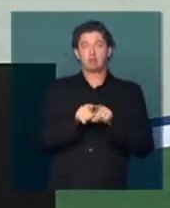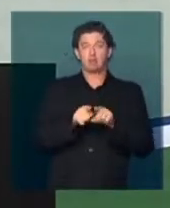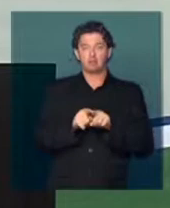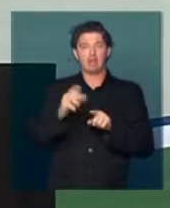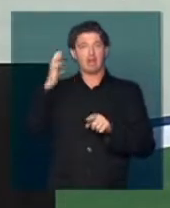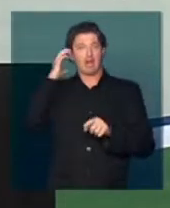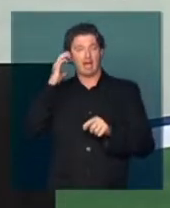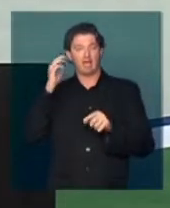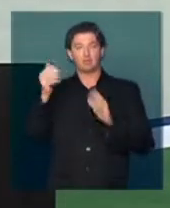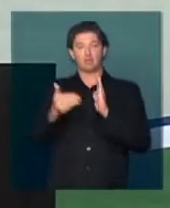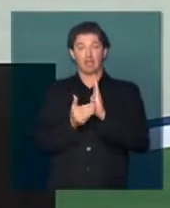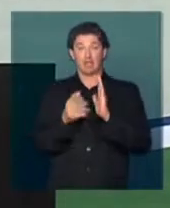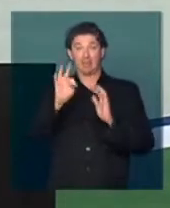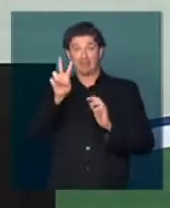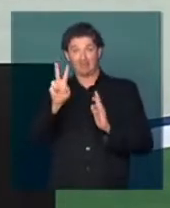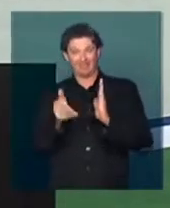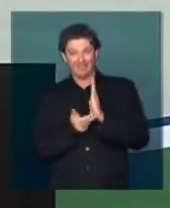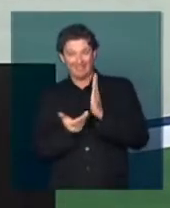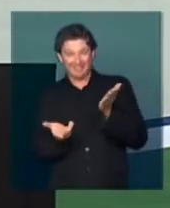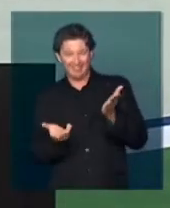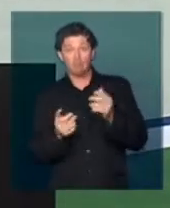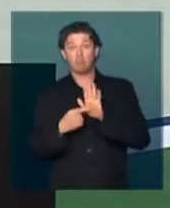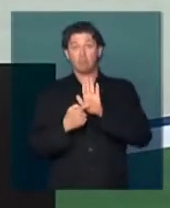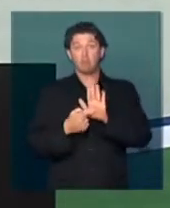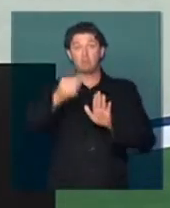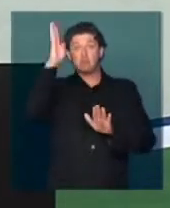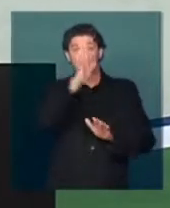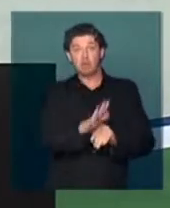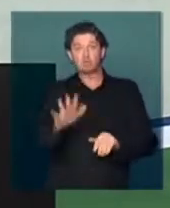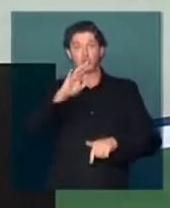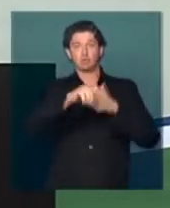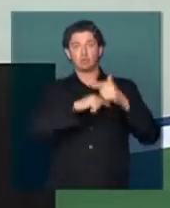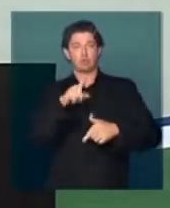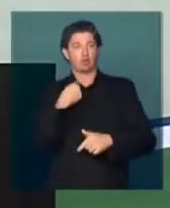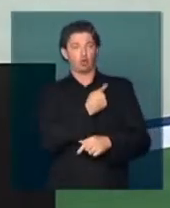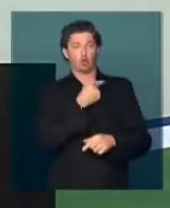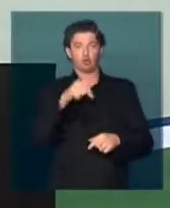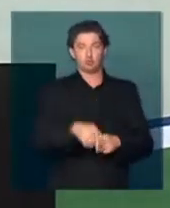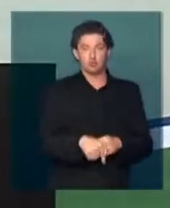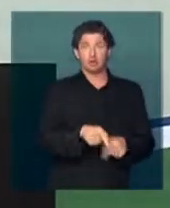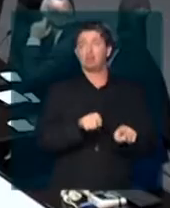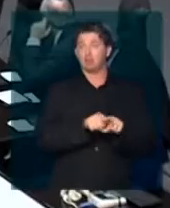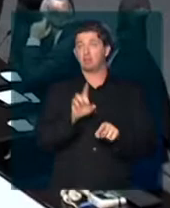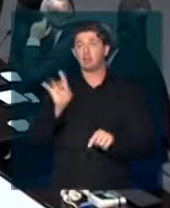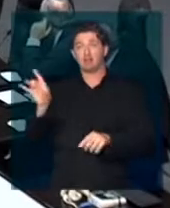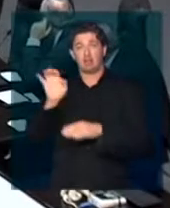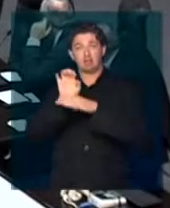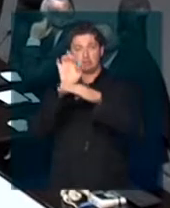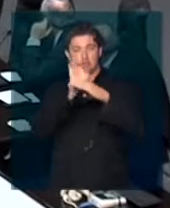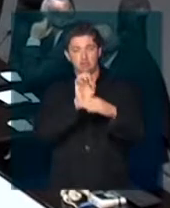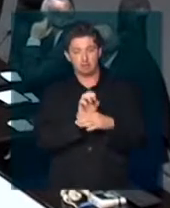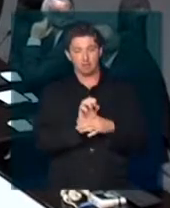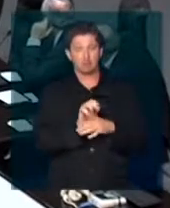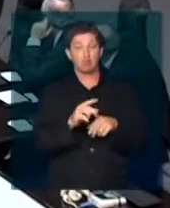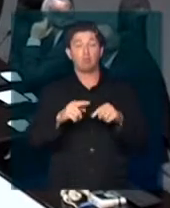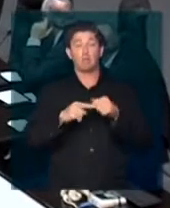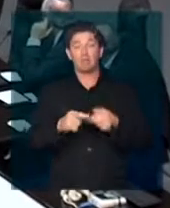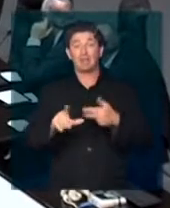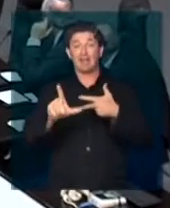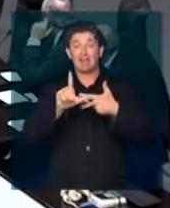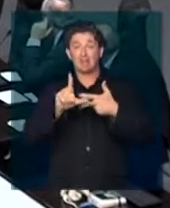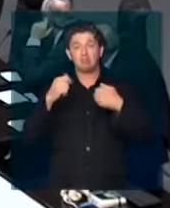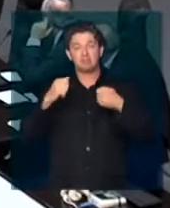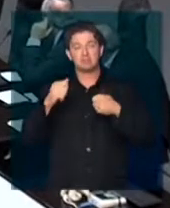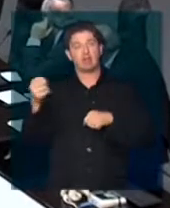Rádio Câmara, da TV Câmara, e podendo mostrar ao Brasil o trabalho dessas casas e mostrando que o Legislativo precisa, de fato,